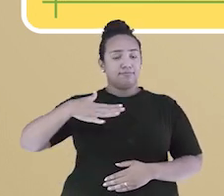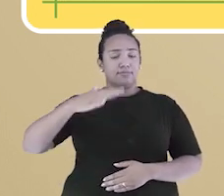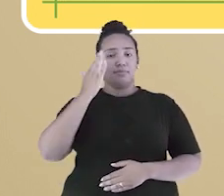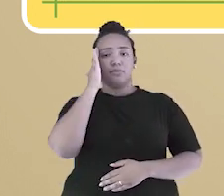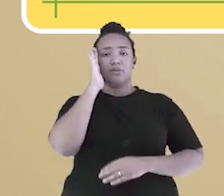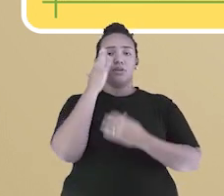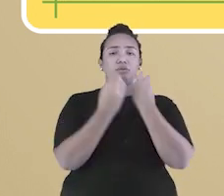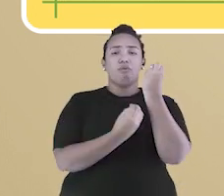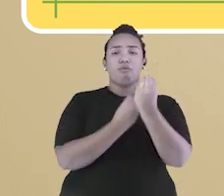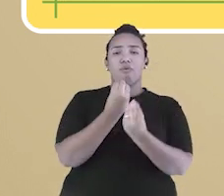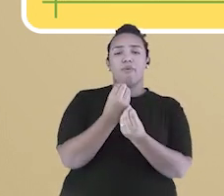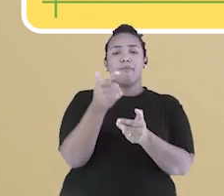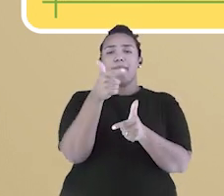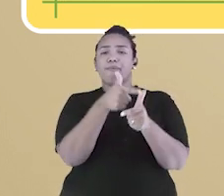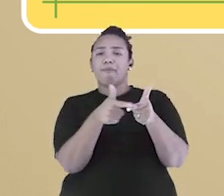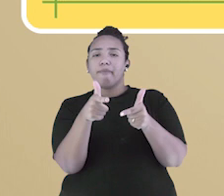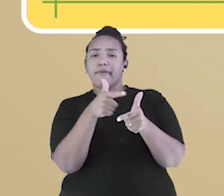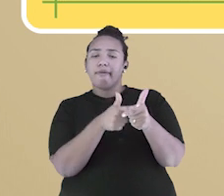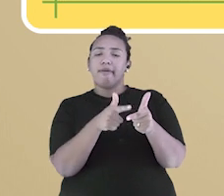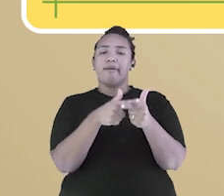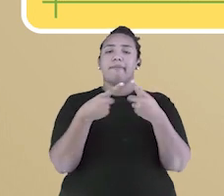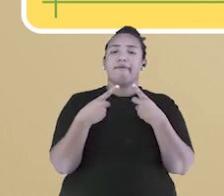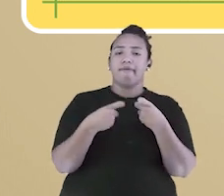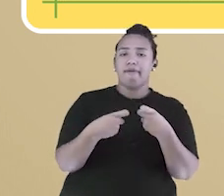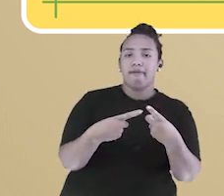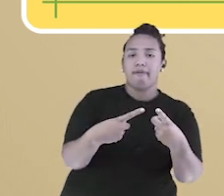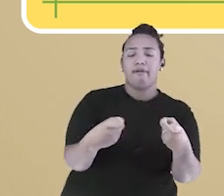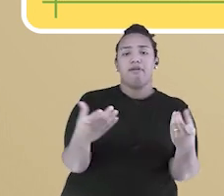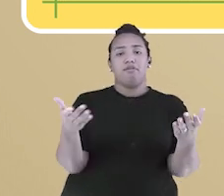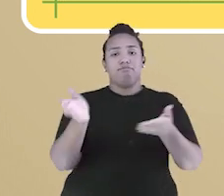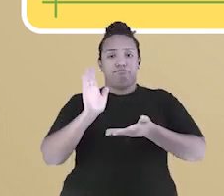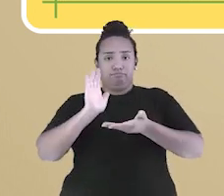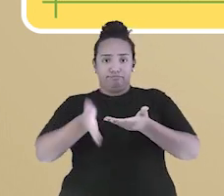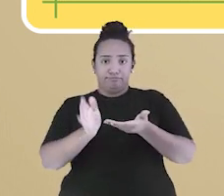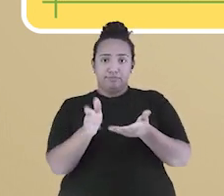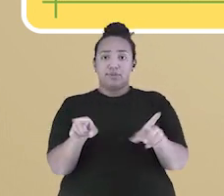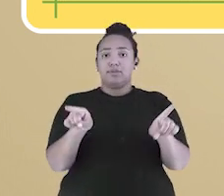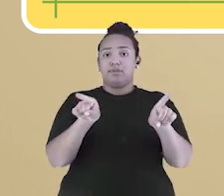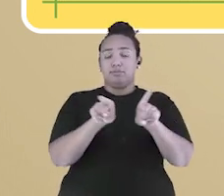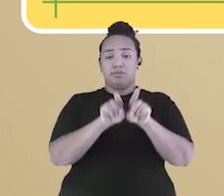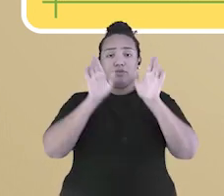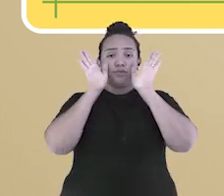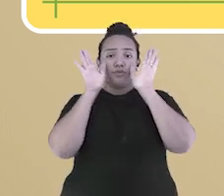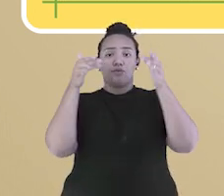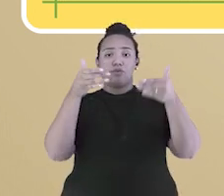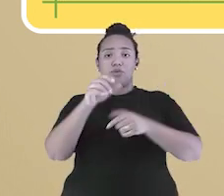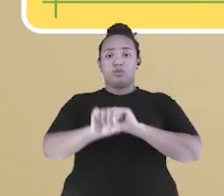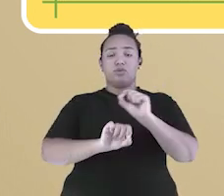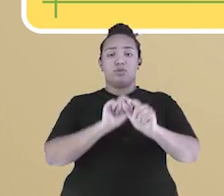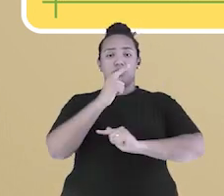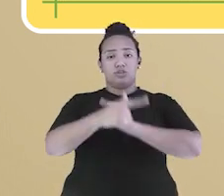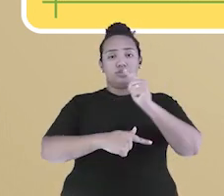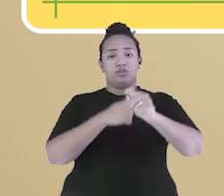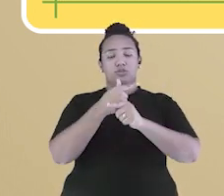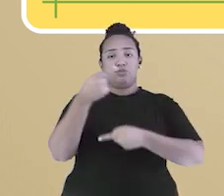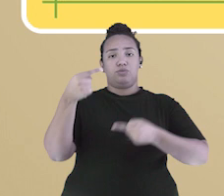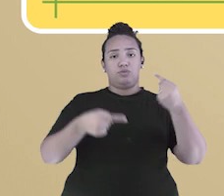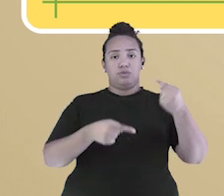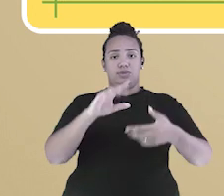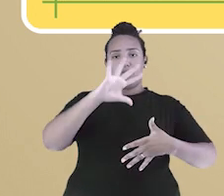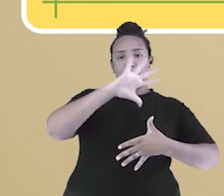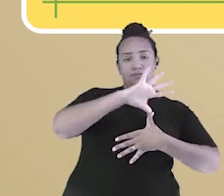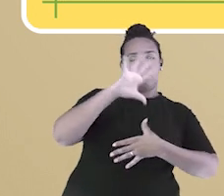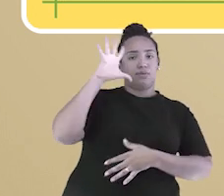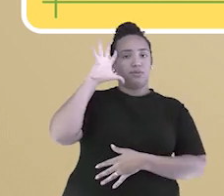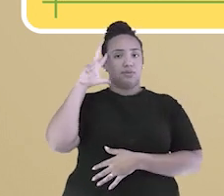de conflitos e tensões na contemporaneidade, com destaque para situações geopolíticas na América e na África e suas